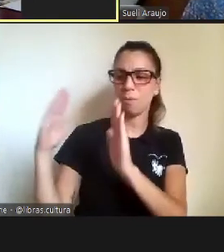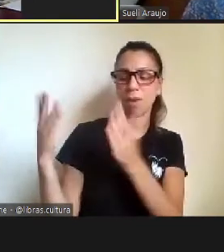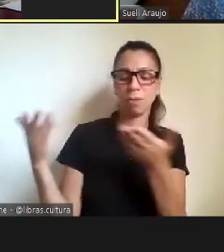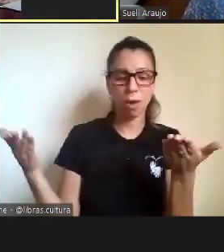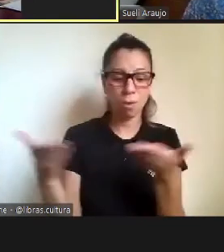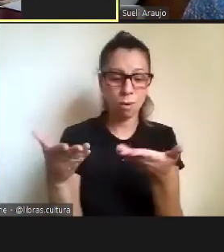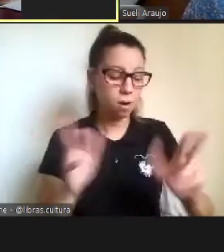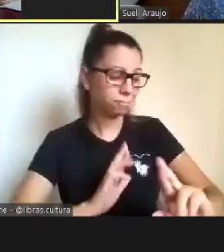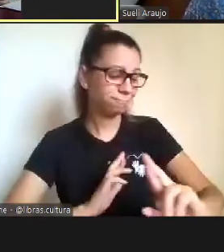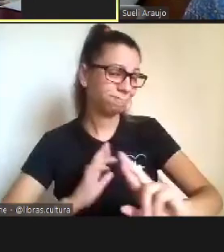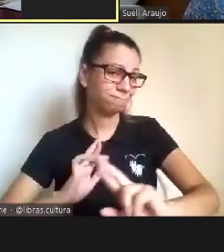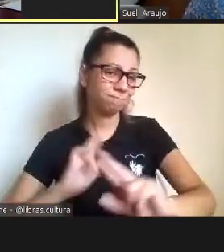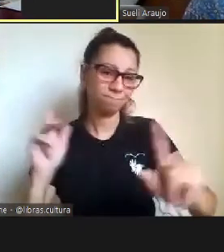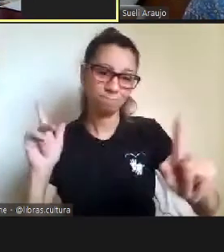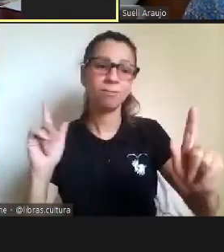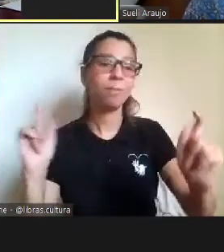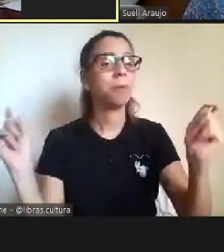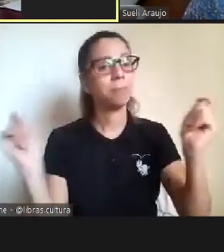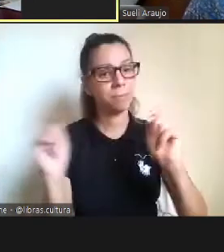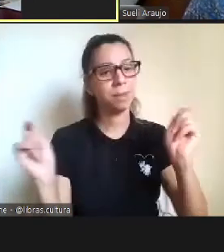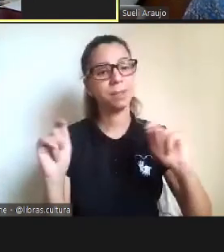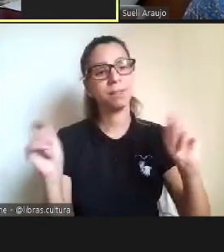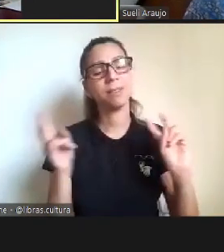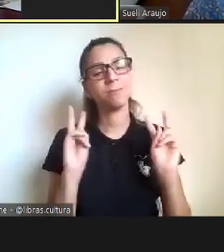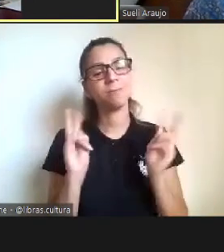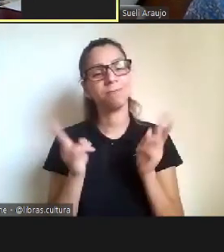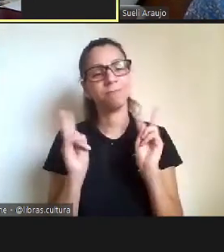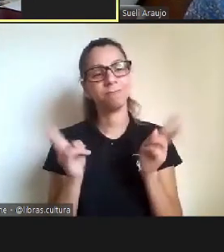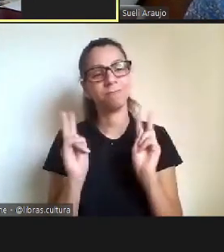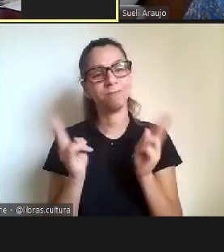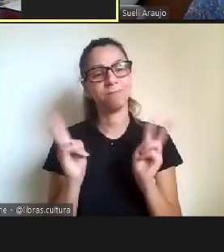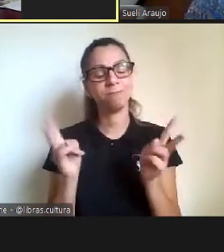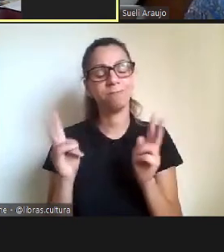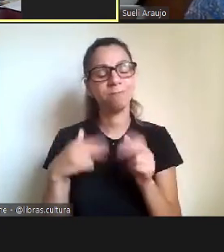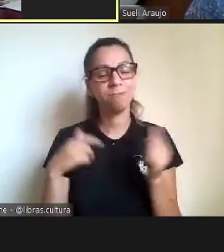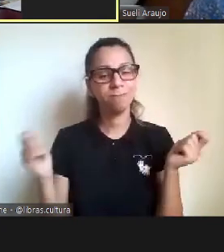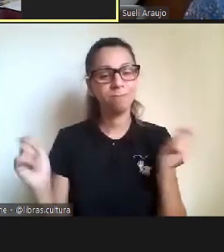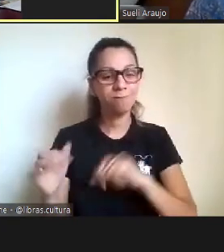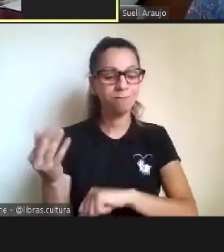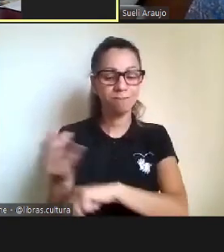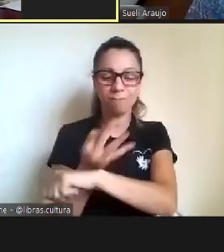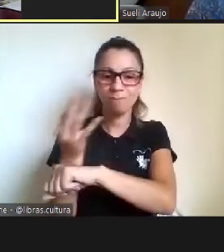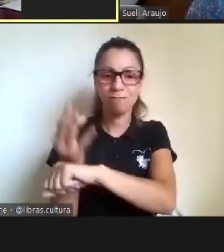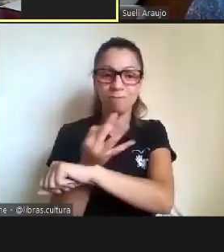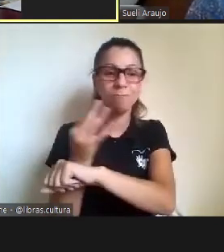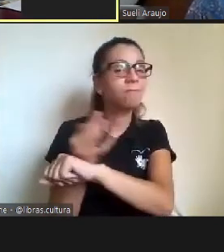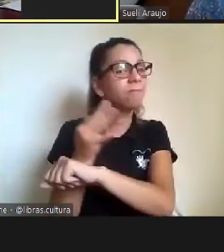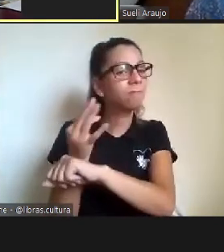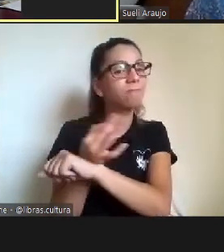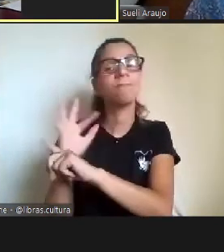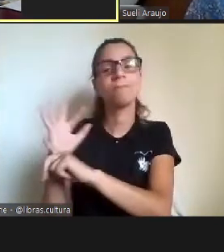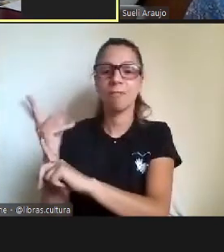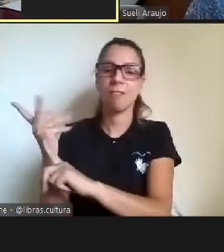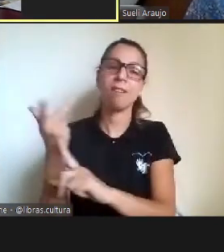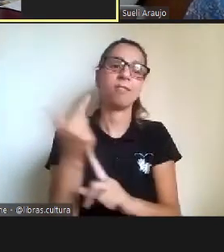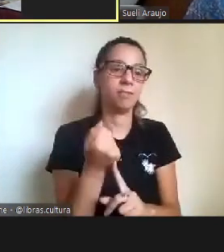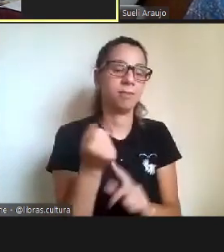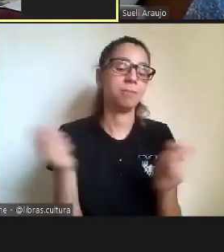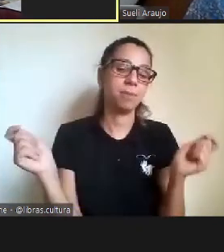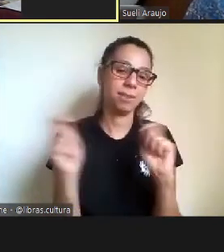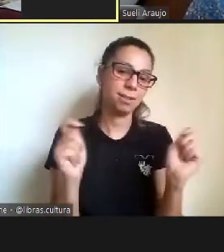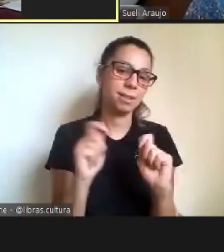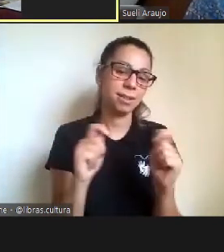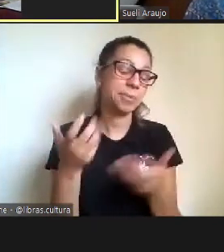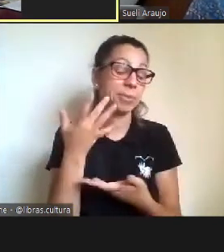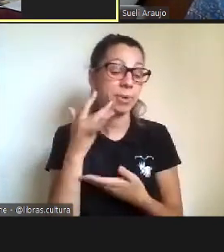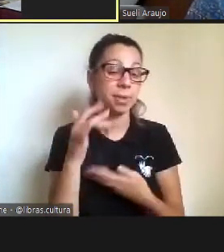e é preciso que a gente continue fazendo, resistindo no fazer artístico, né? Eu não sei, eu